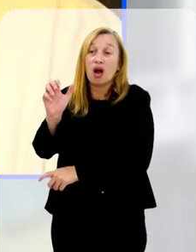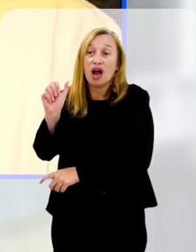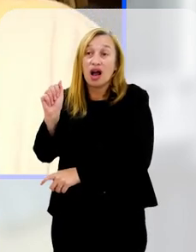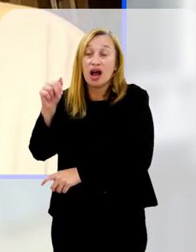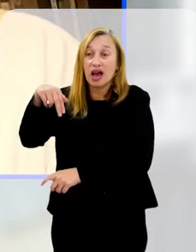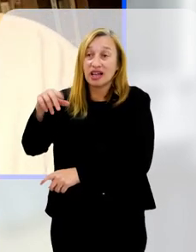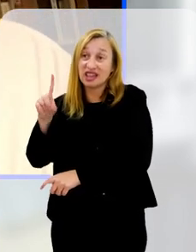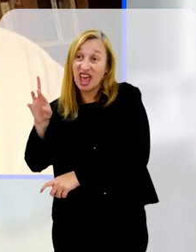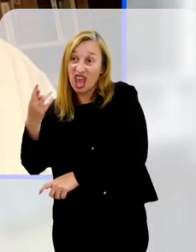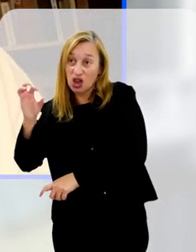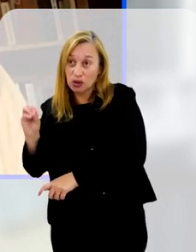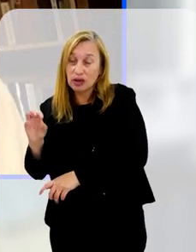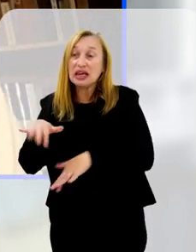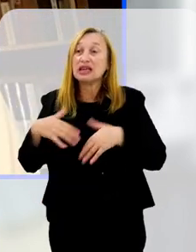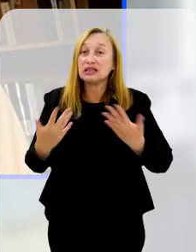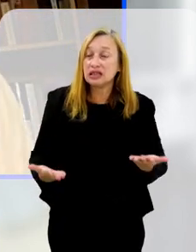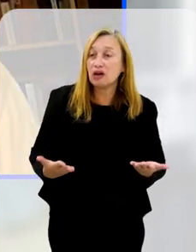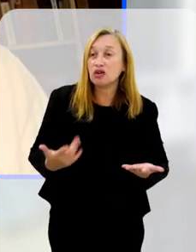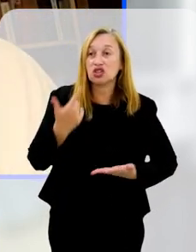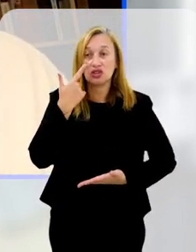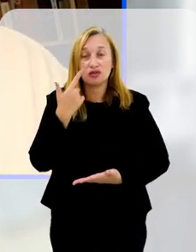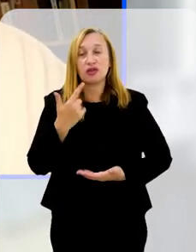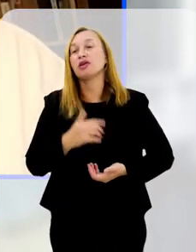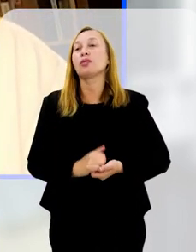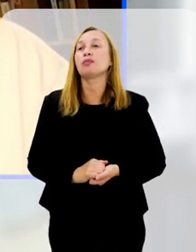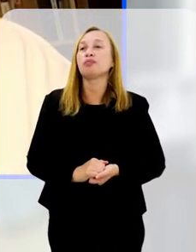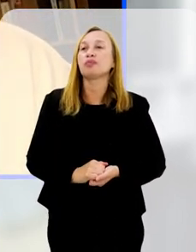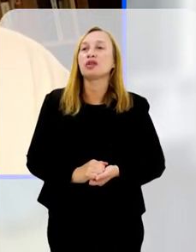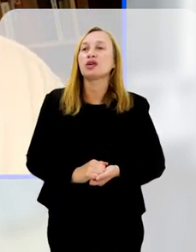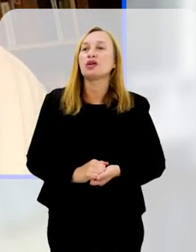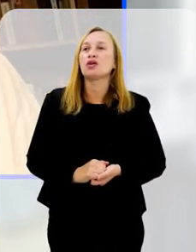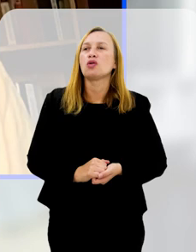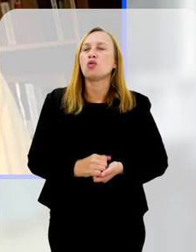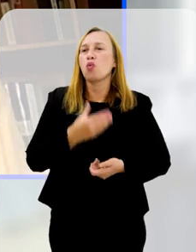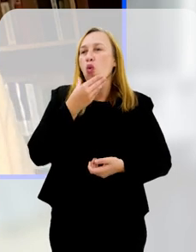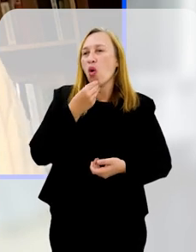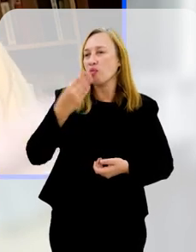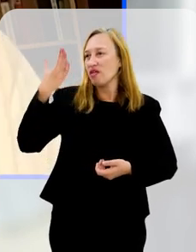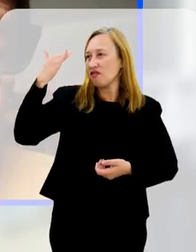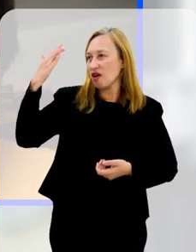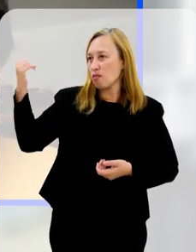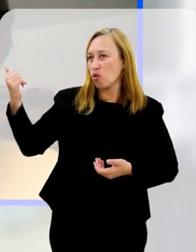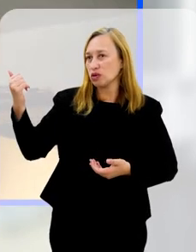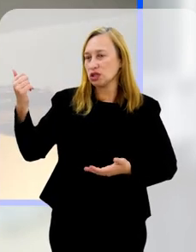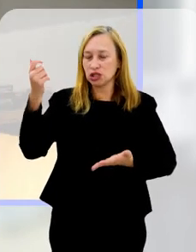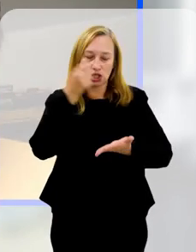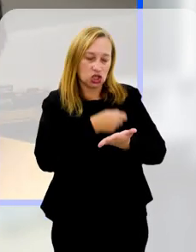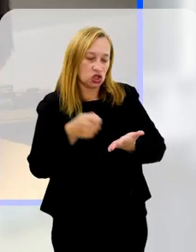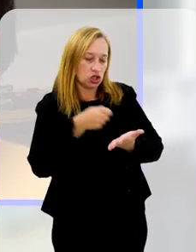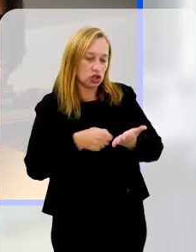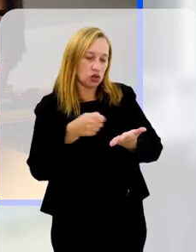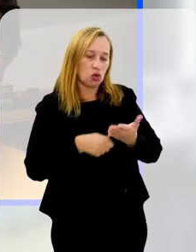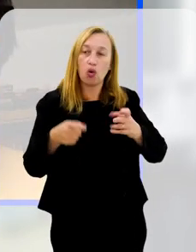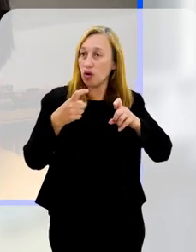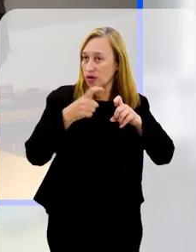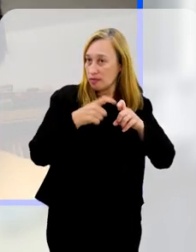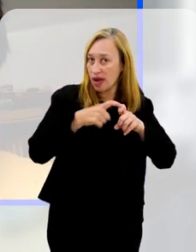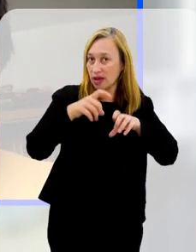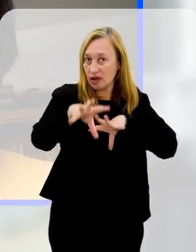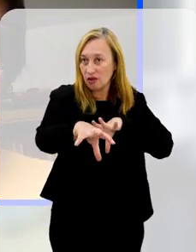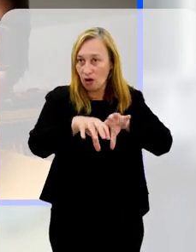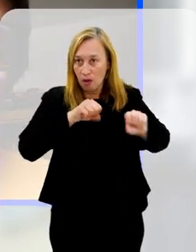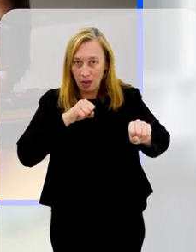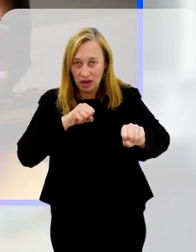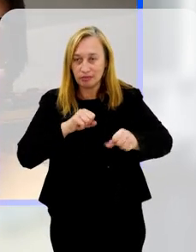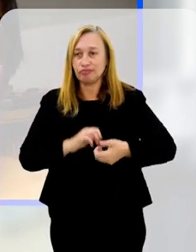muito da literatura, e a gente conta o caso, por exemplo, do Guimarães Rosa, que era médico e grandíssimo escritor,